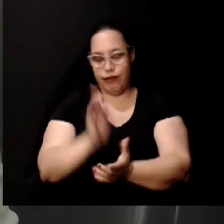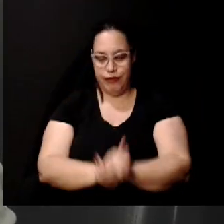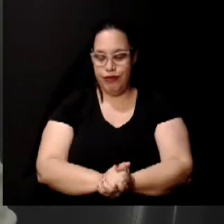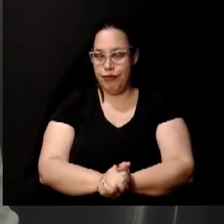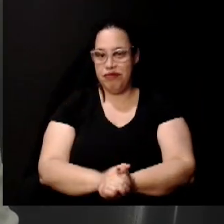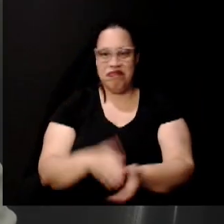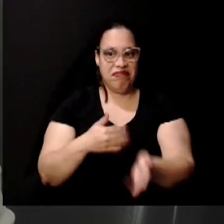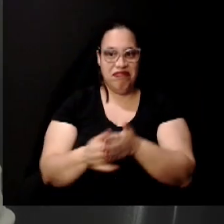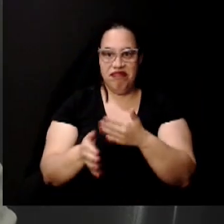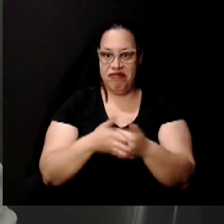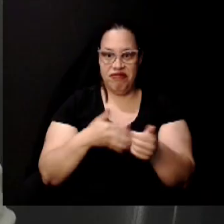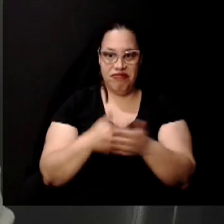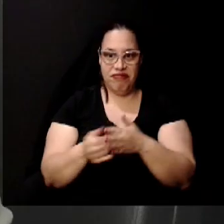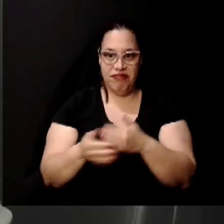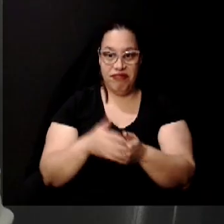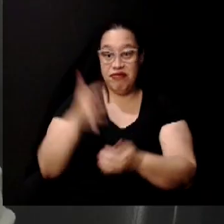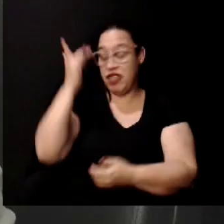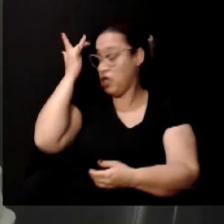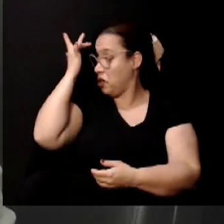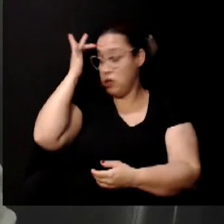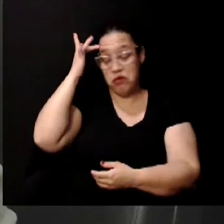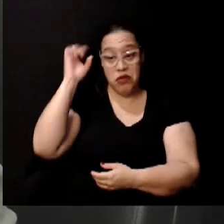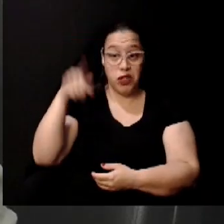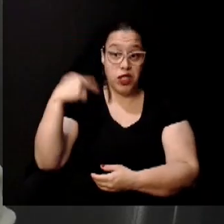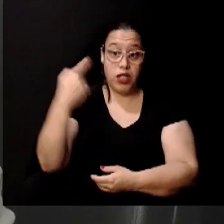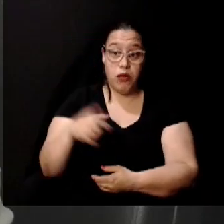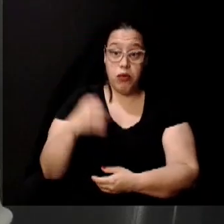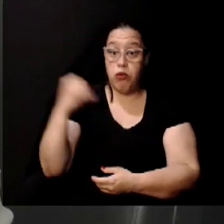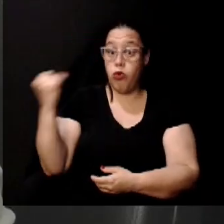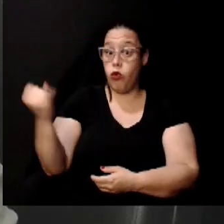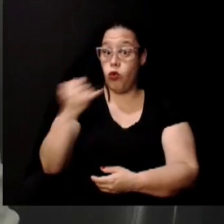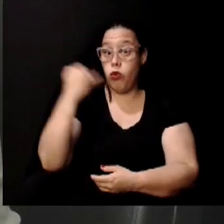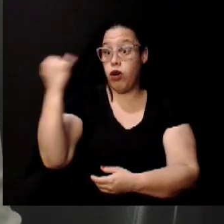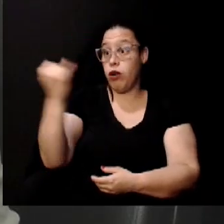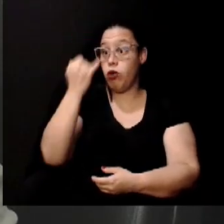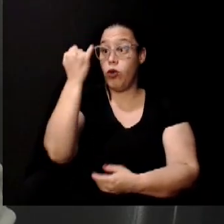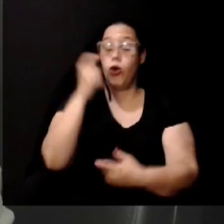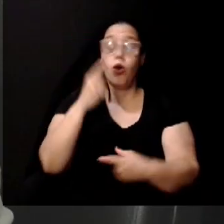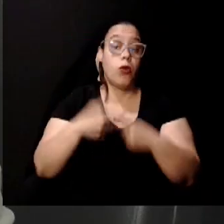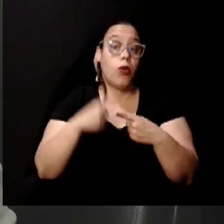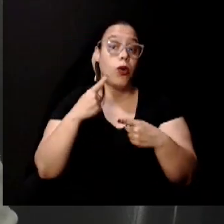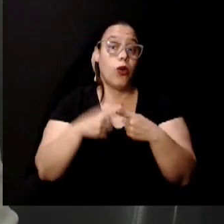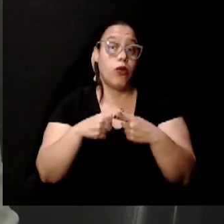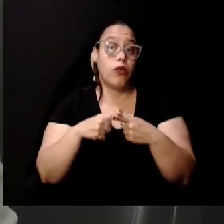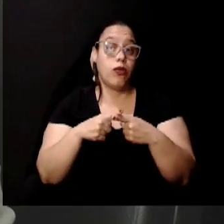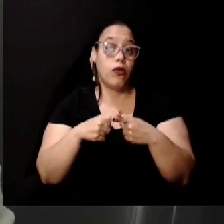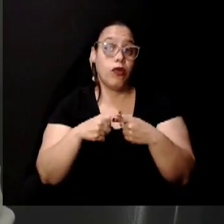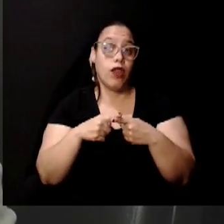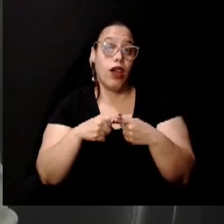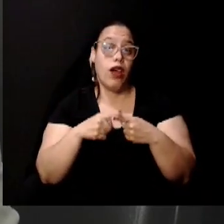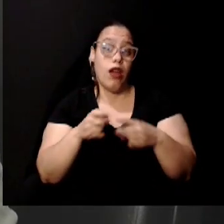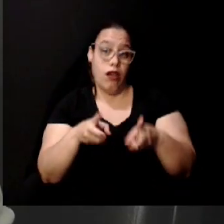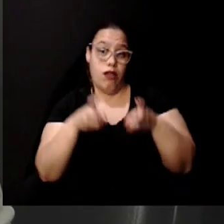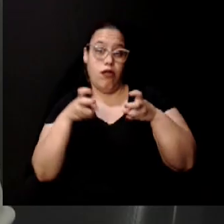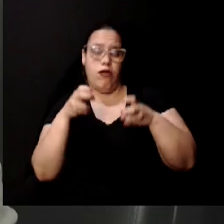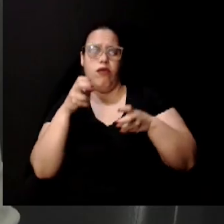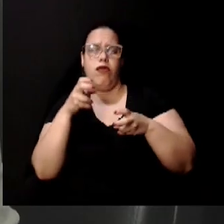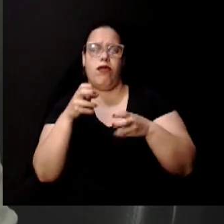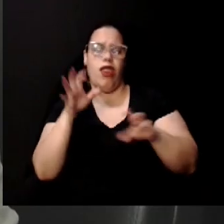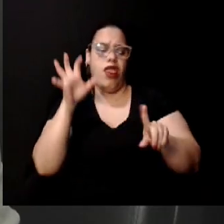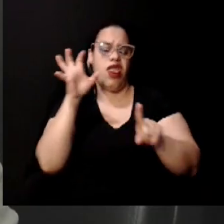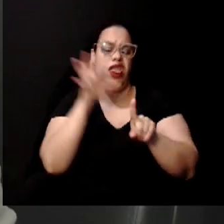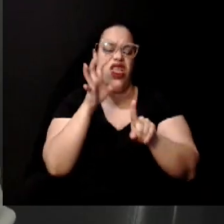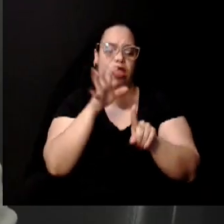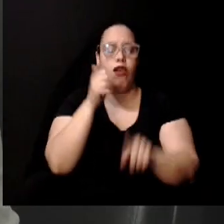isso não, eu acho que tem outras coisas muito mais importantes, até porque tem uma pressão também para as mulheres, né? Sim. Tem uma pressão das mulheres